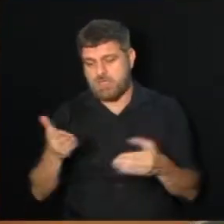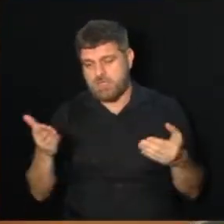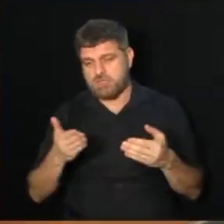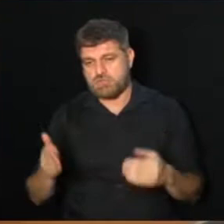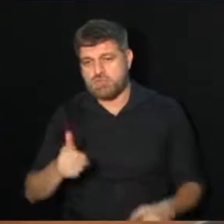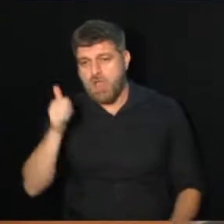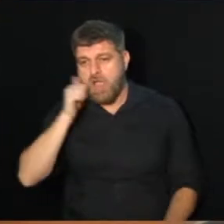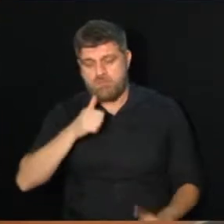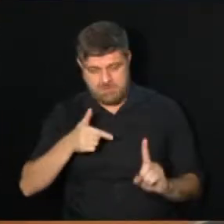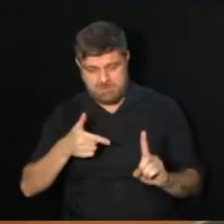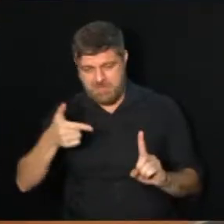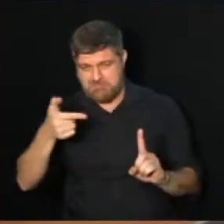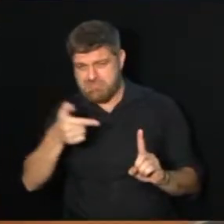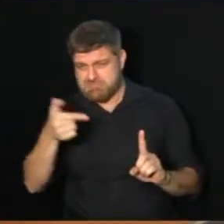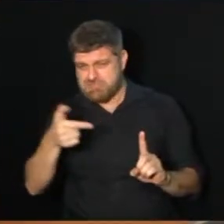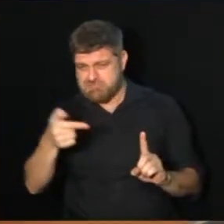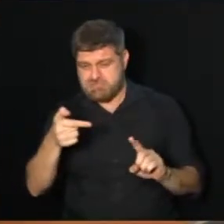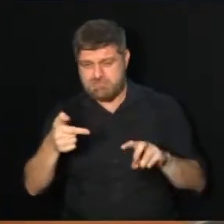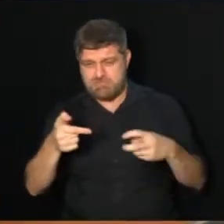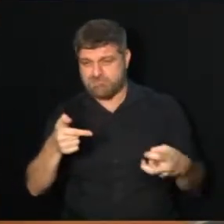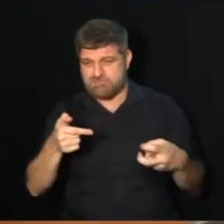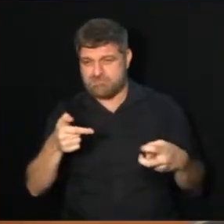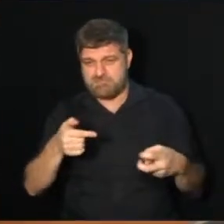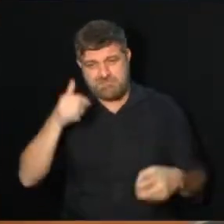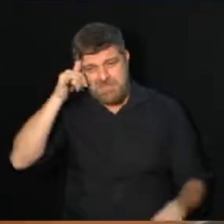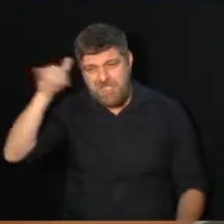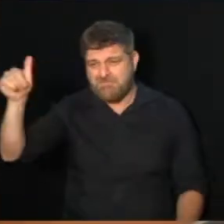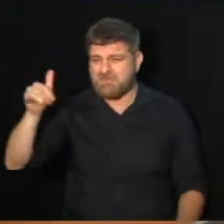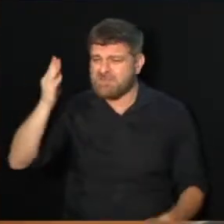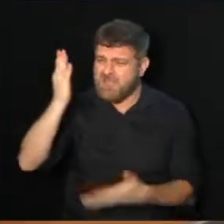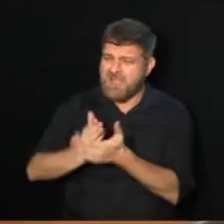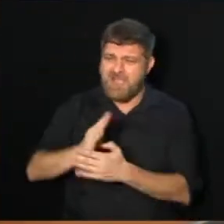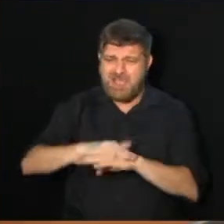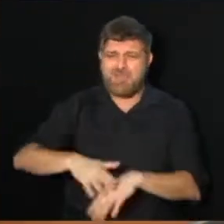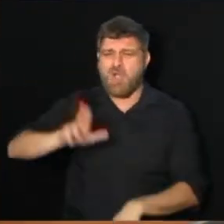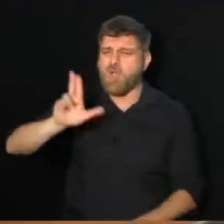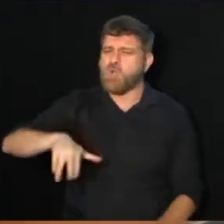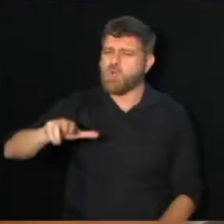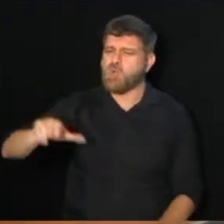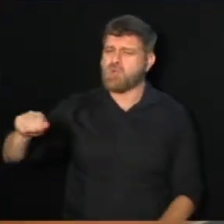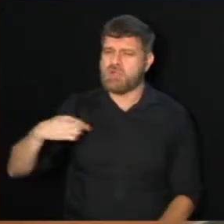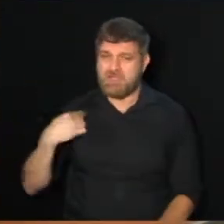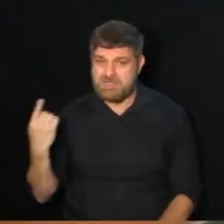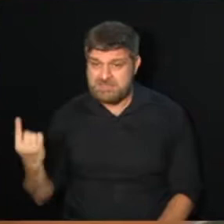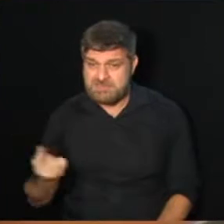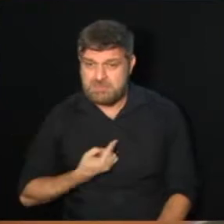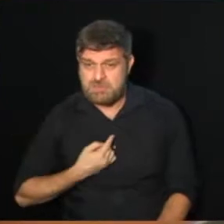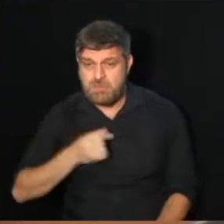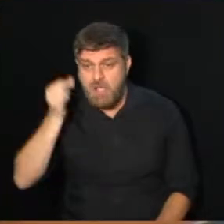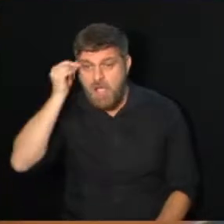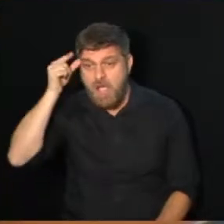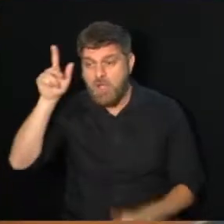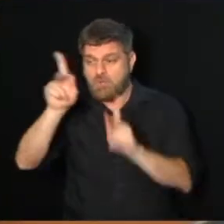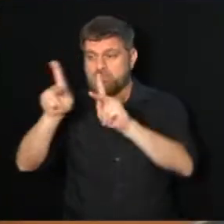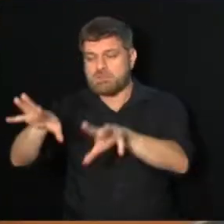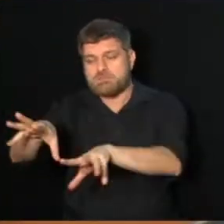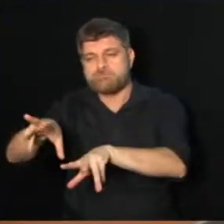Campinas não aconteça mais. Quem sabe, se todos nós estivéssemos dentro da cultura da justiça